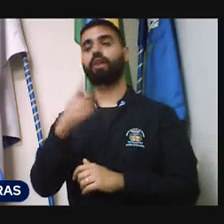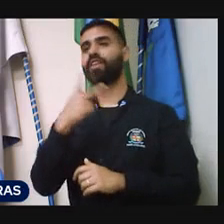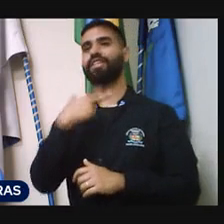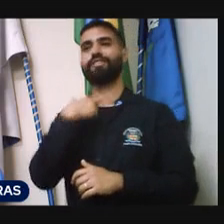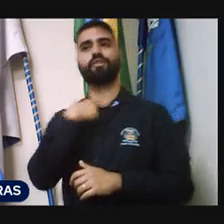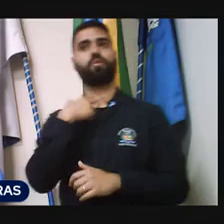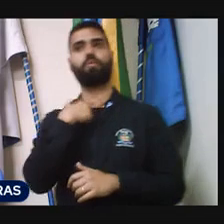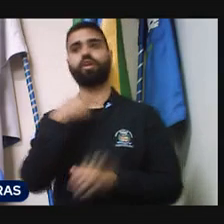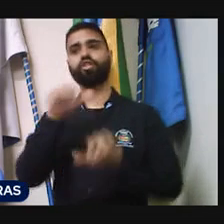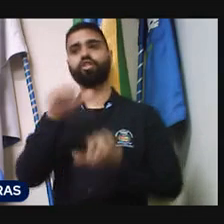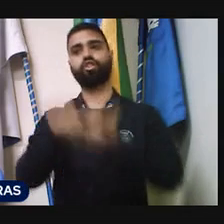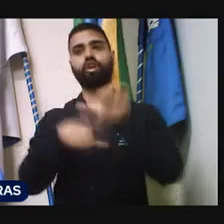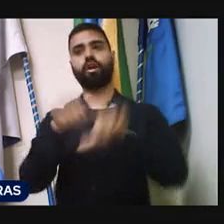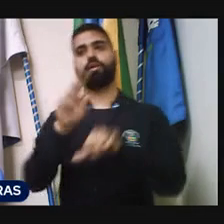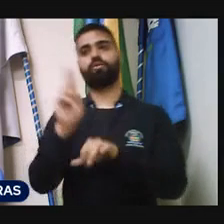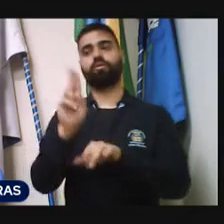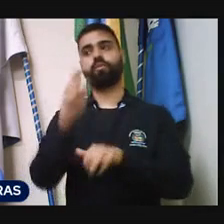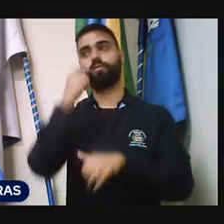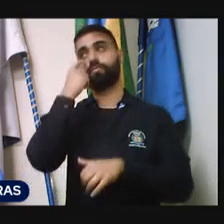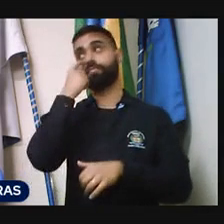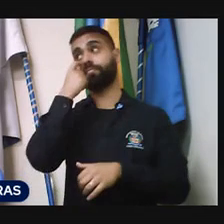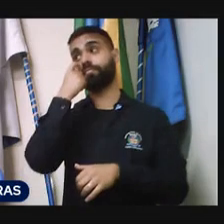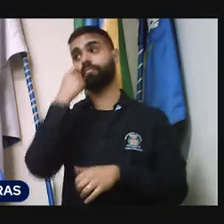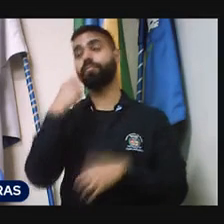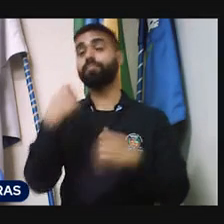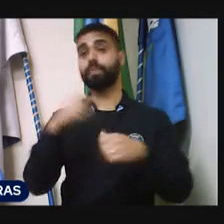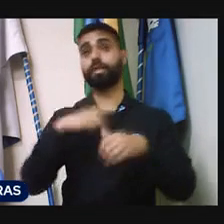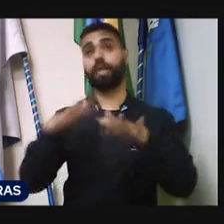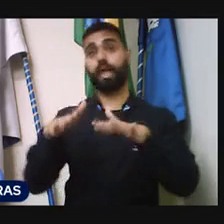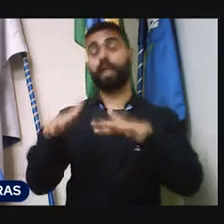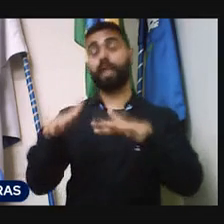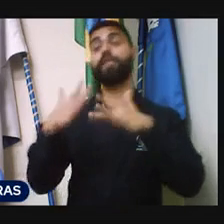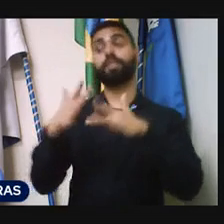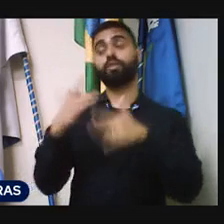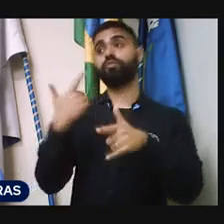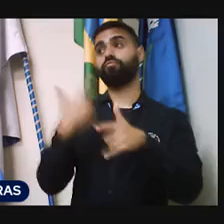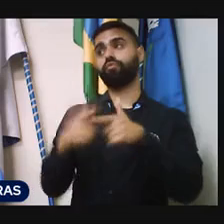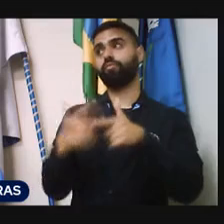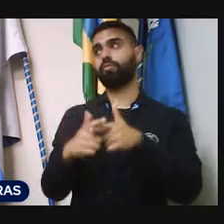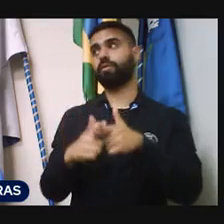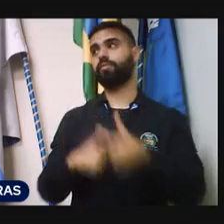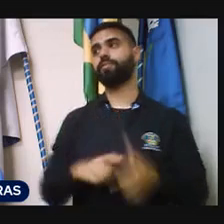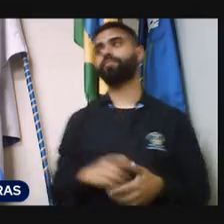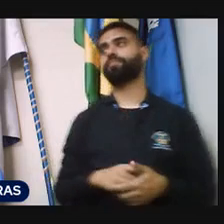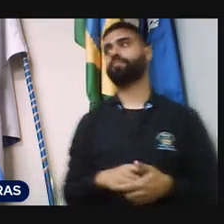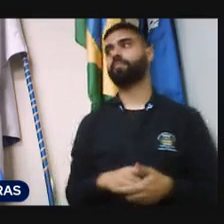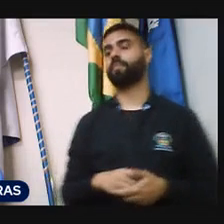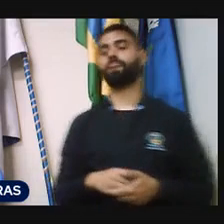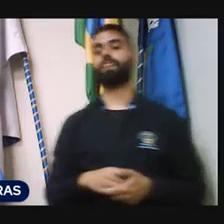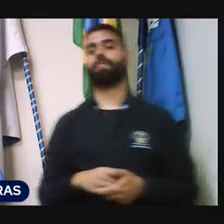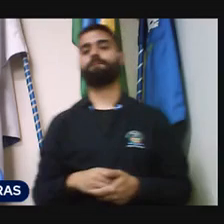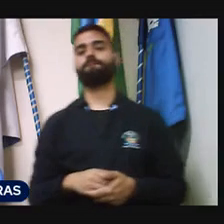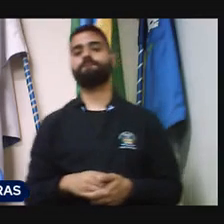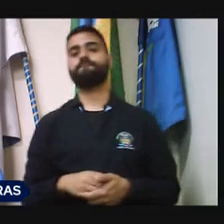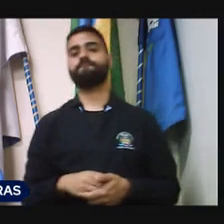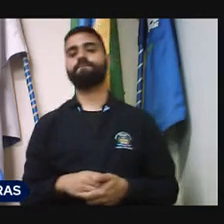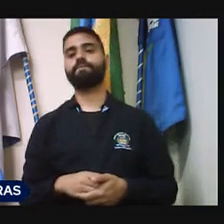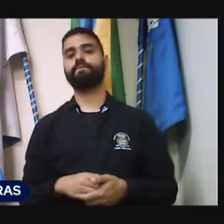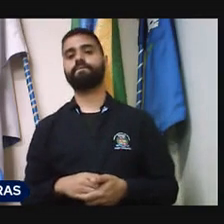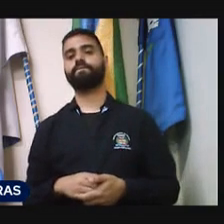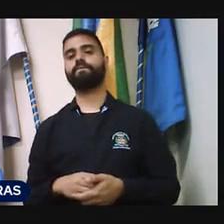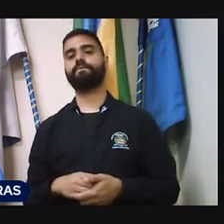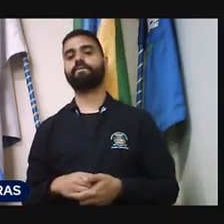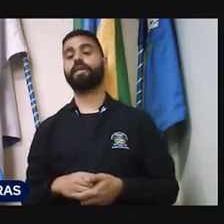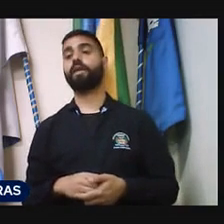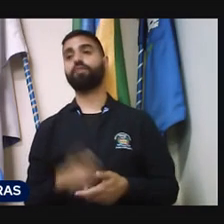permitido trocar nomes Então a gente vai ficar tempo para essa questão e para gente fazer um